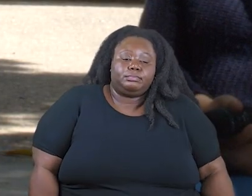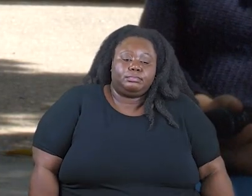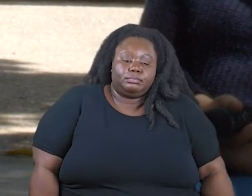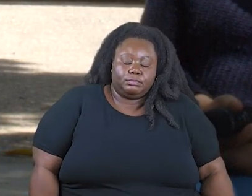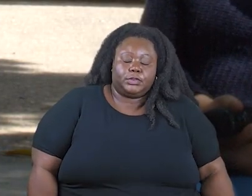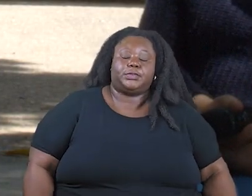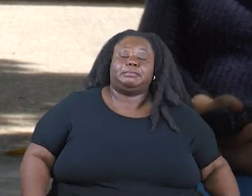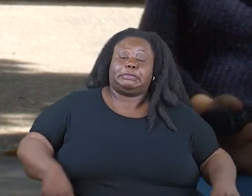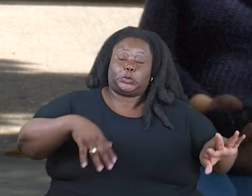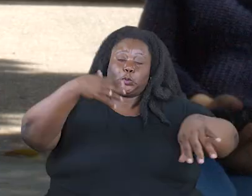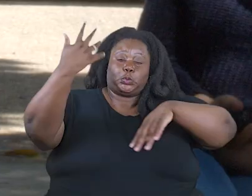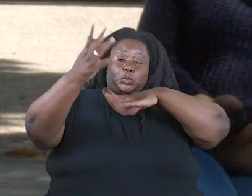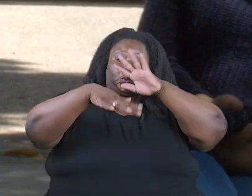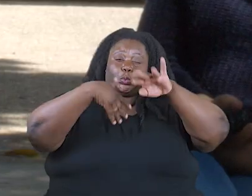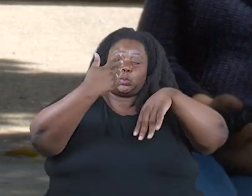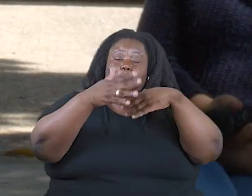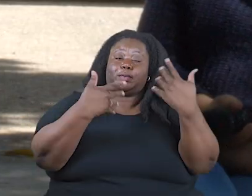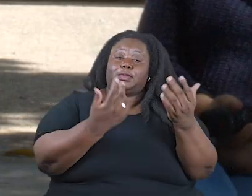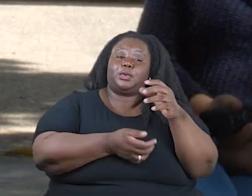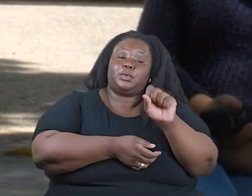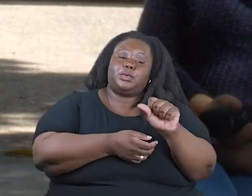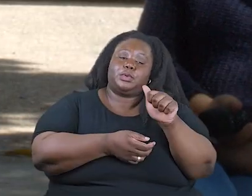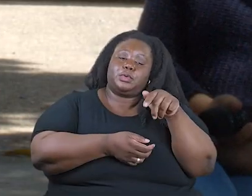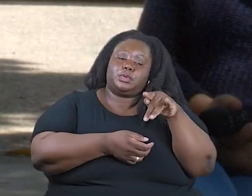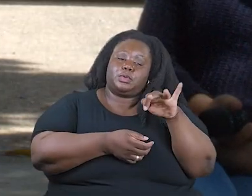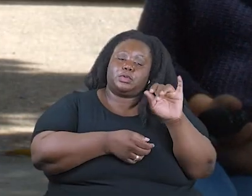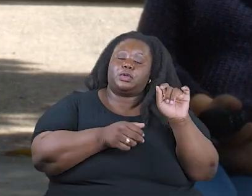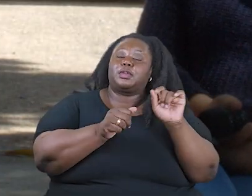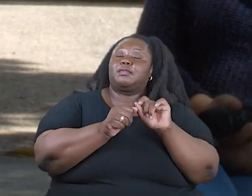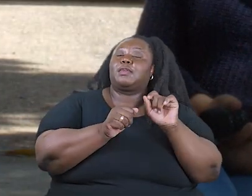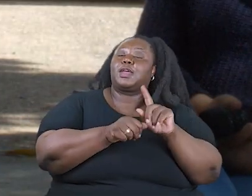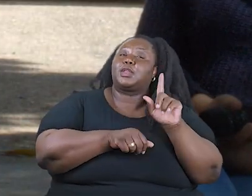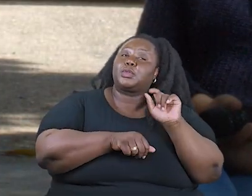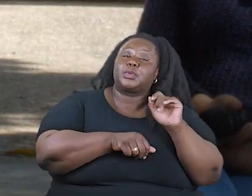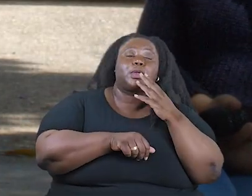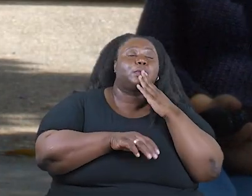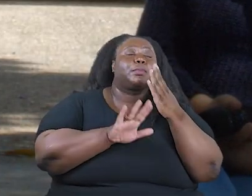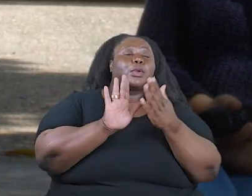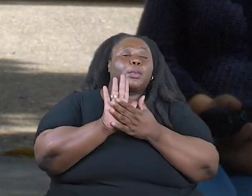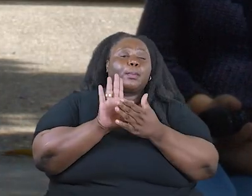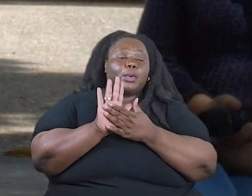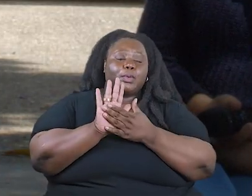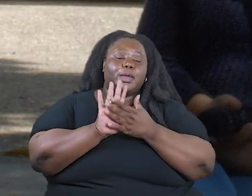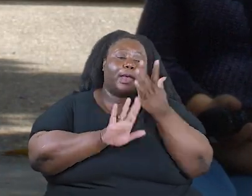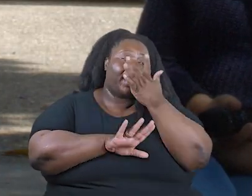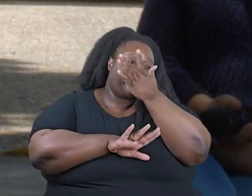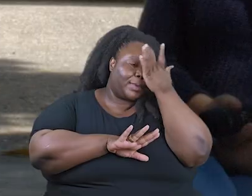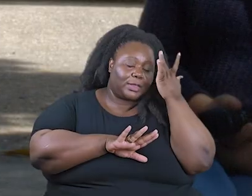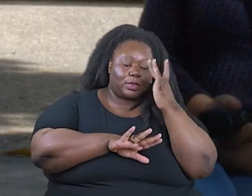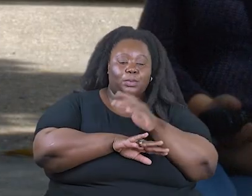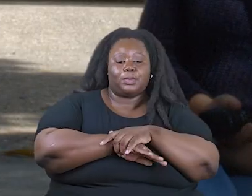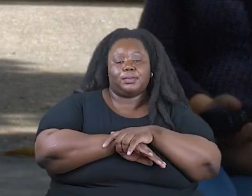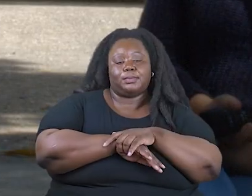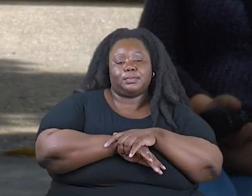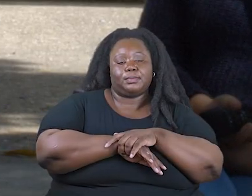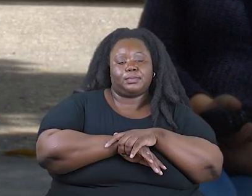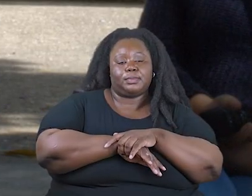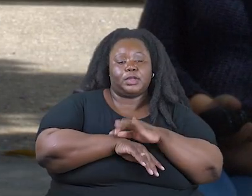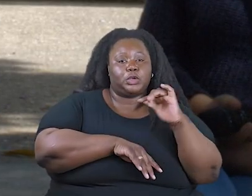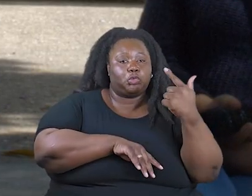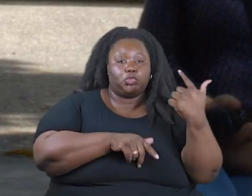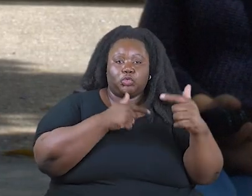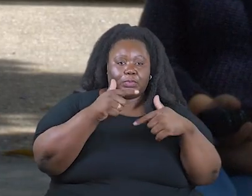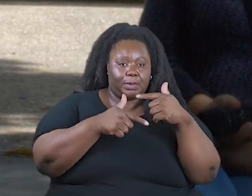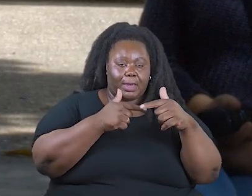Então foi assim um caos. Aí o Santiago Serra, o que ele faz? Ele propõe para pessoas que